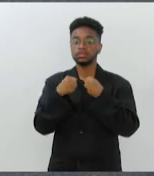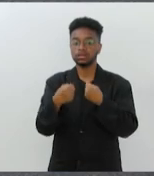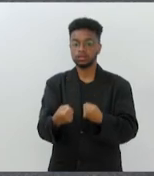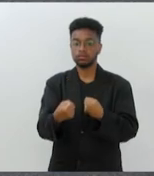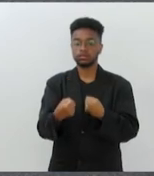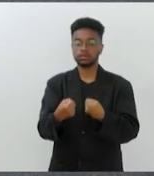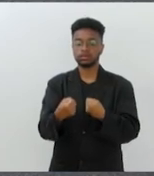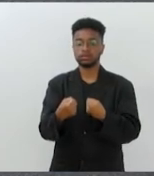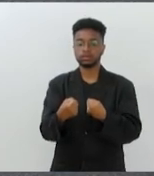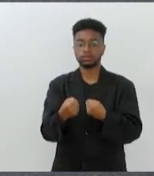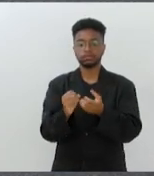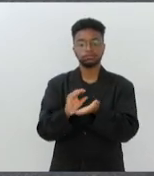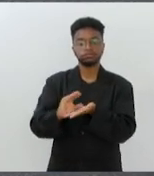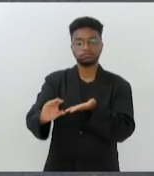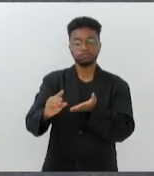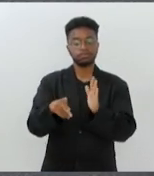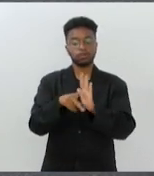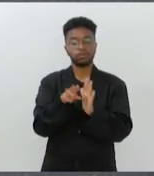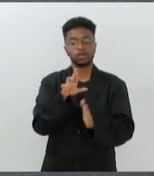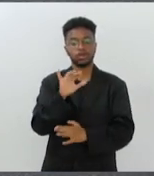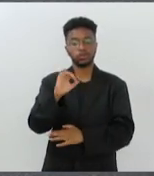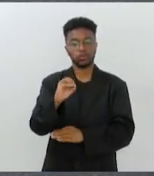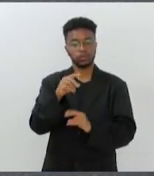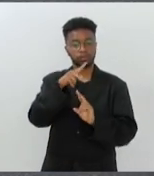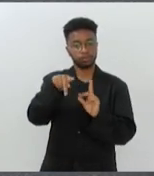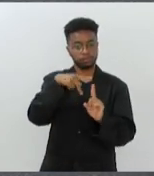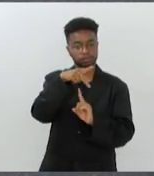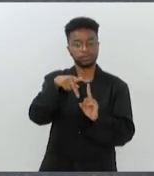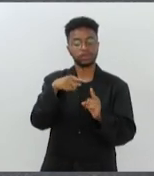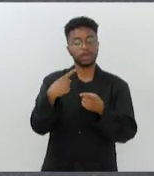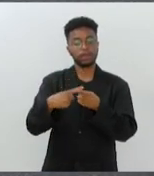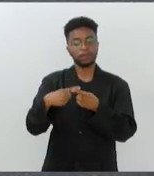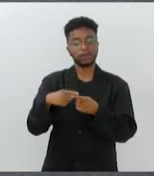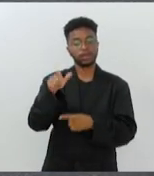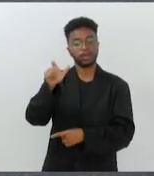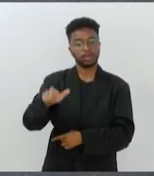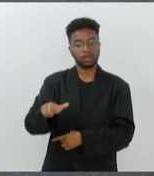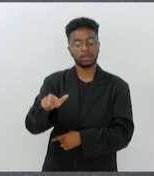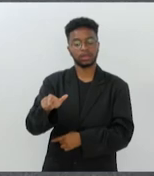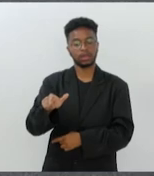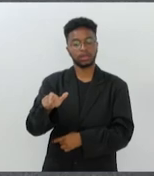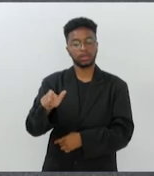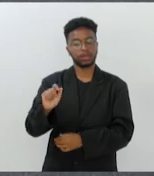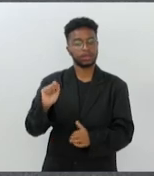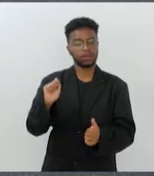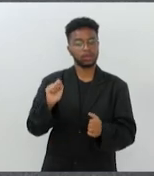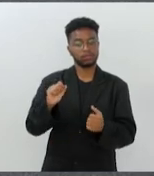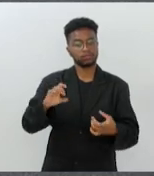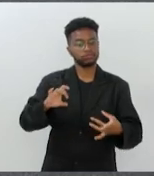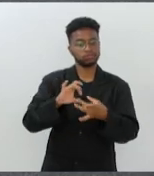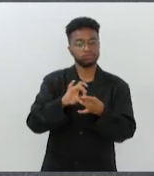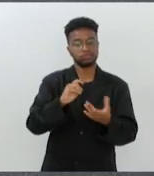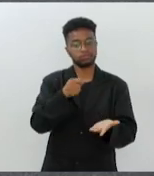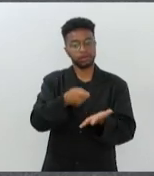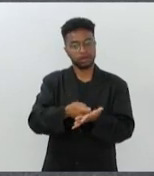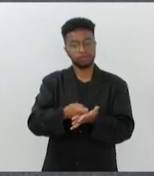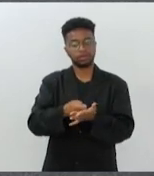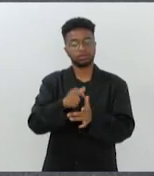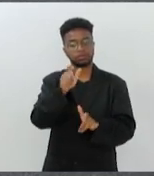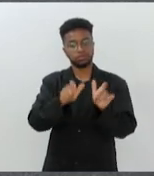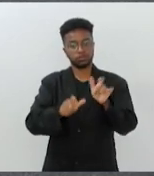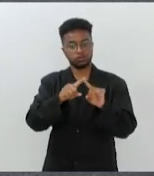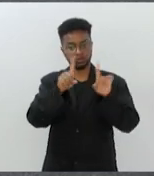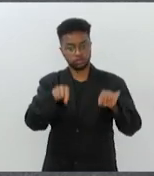do Fundo Único do Rio Previdência, porque é ele que sustenta o pagamento dos nossos ativos e pensionistas.